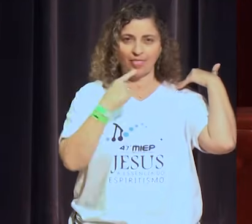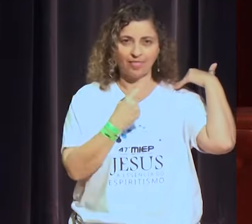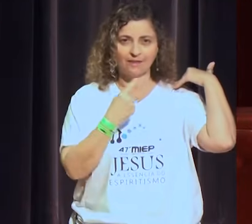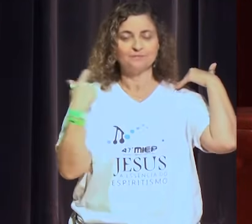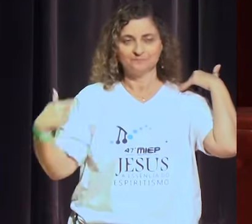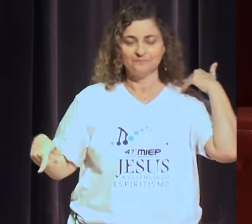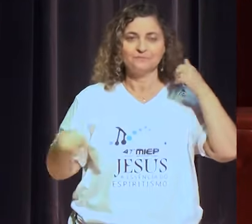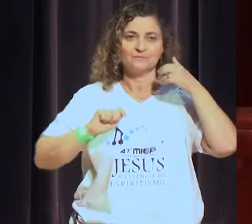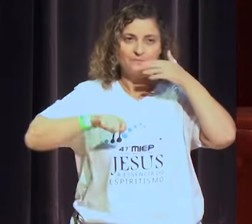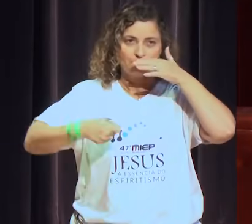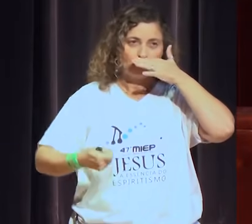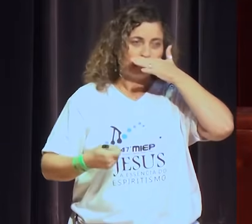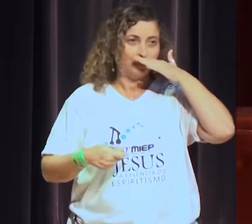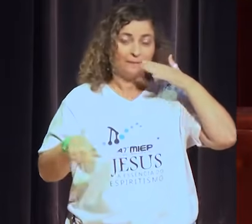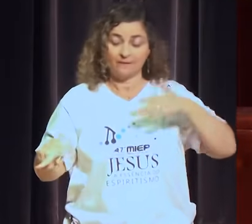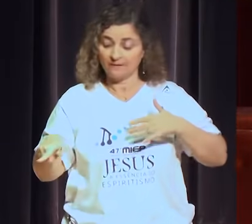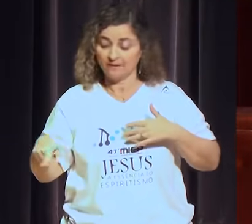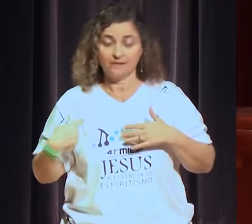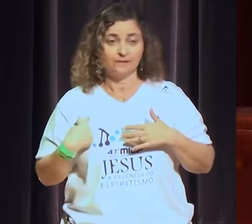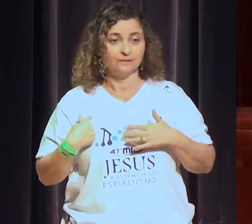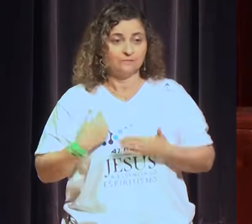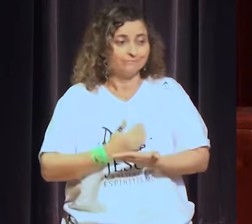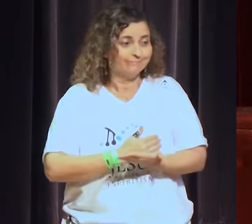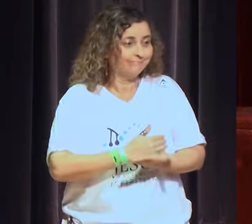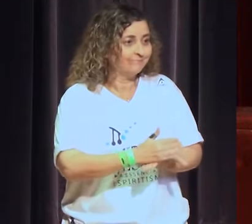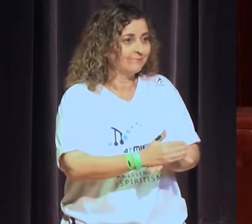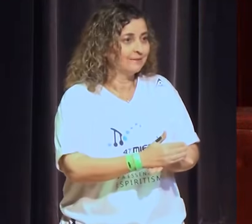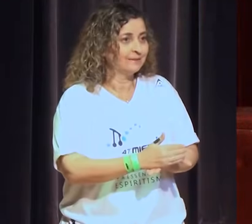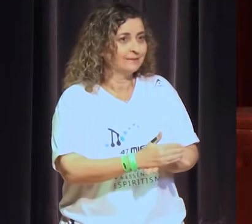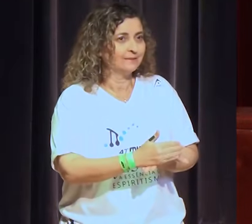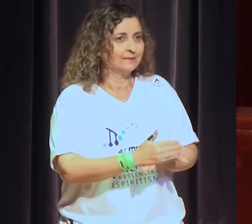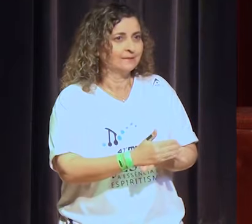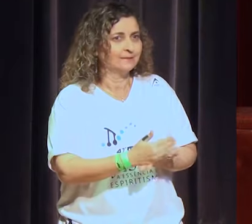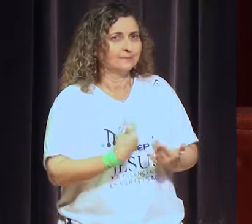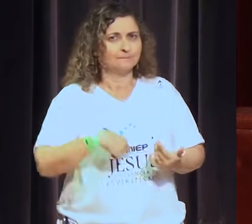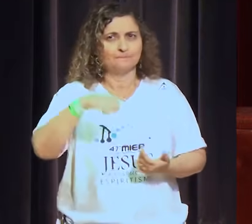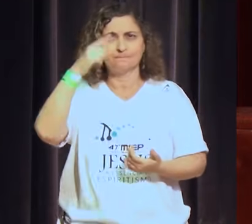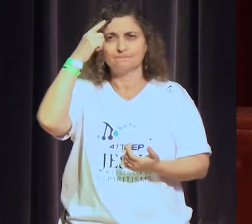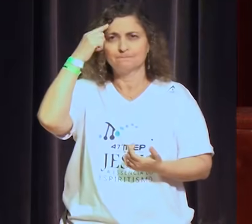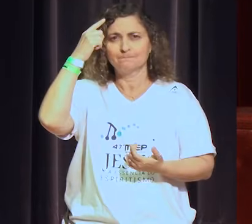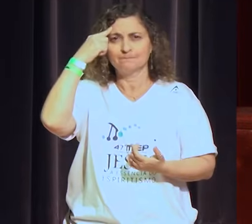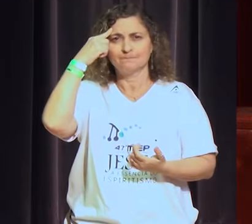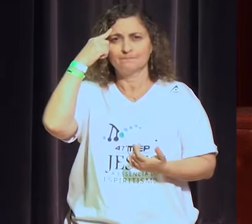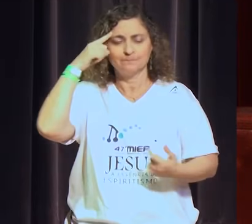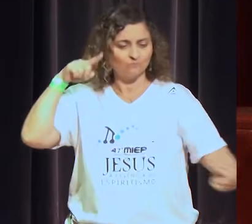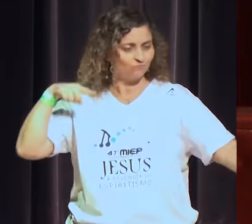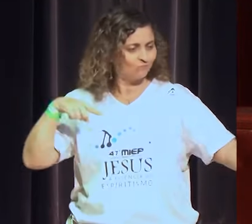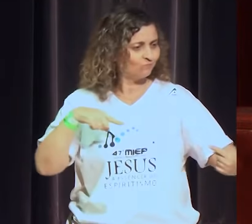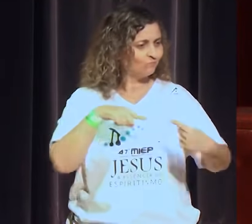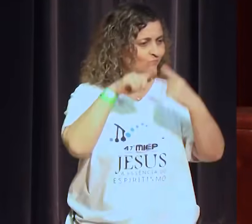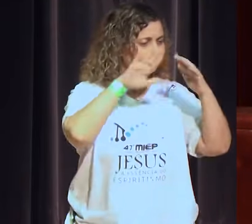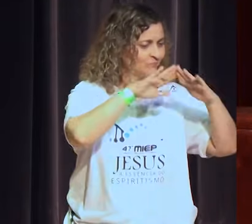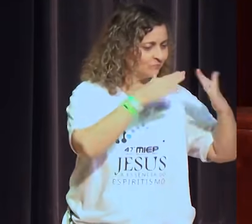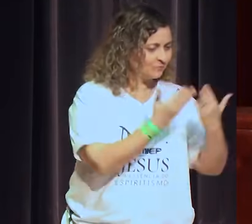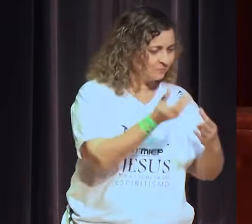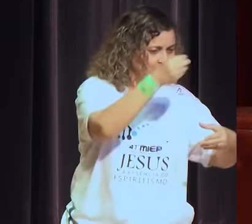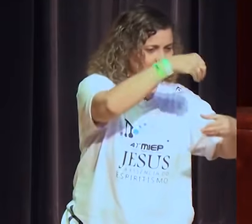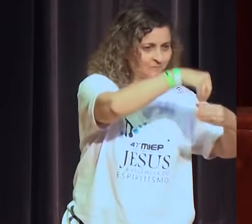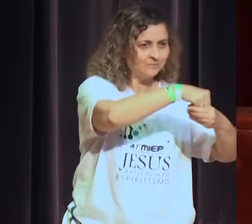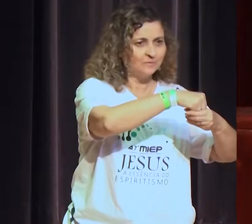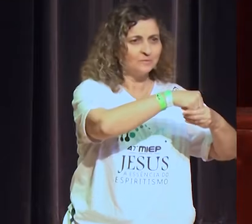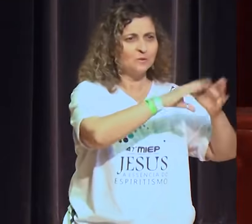E aí ele começa, qual era a concepção da física no tempo de